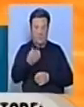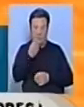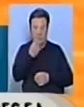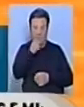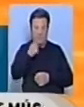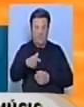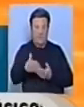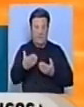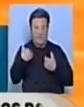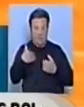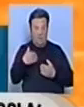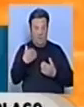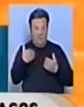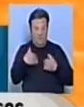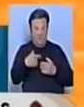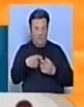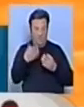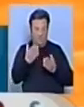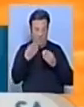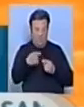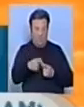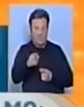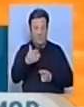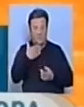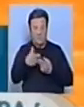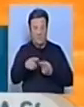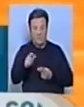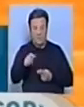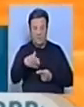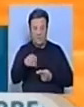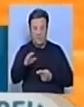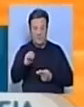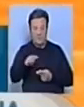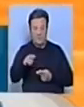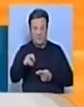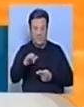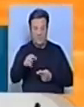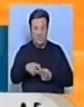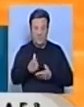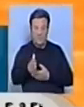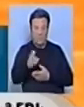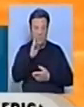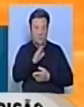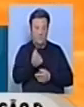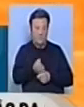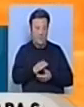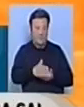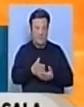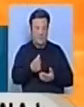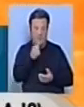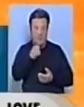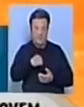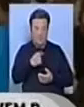física e uma peça de teatro sobre a lenda de São Martinho decorreram enquanto assavam as castanhas. Maria